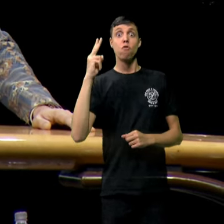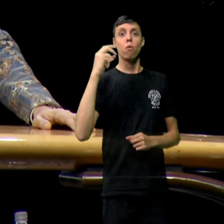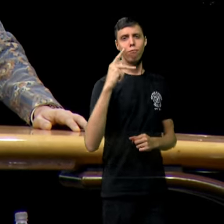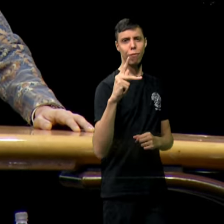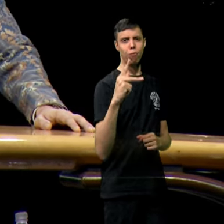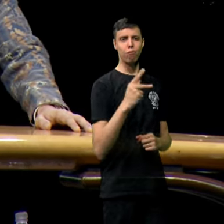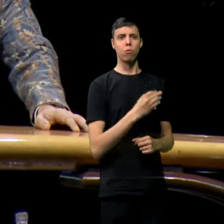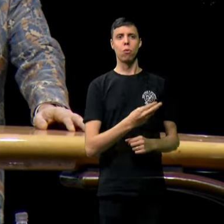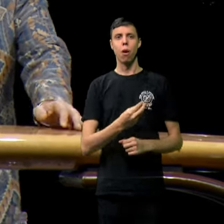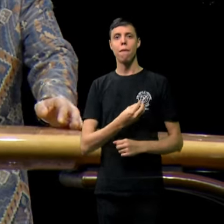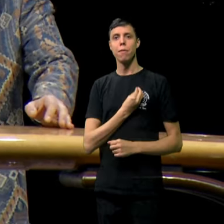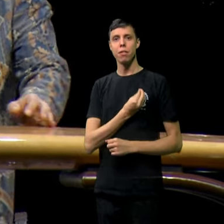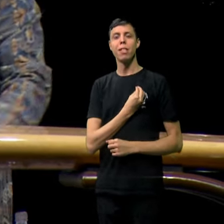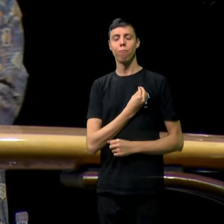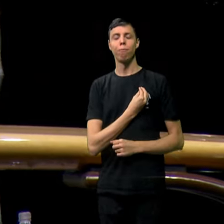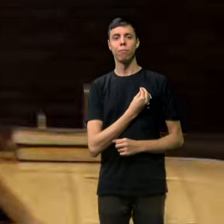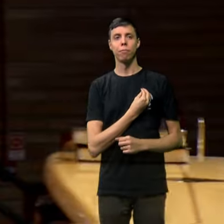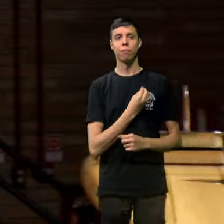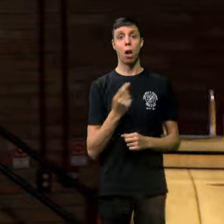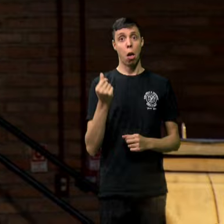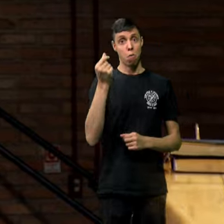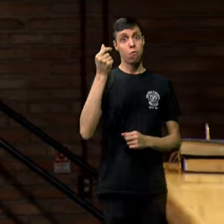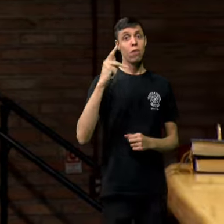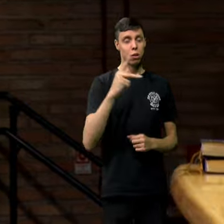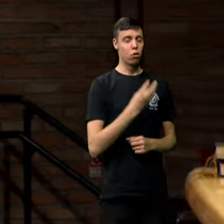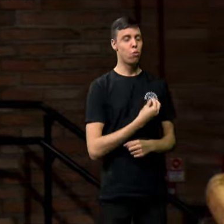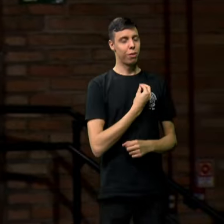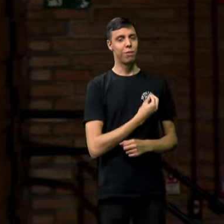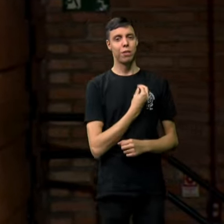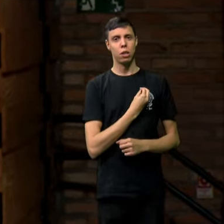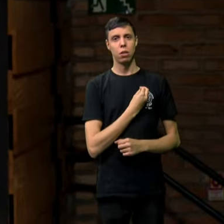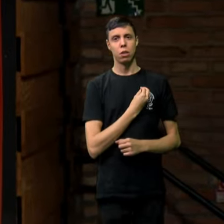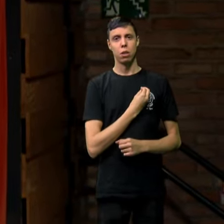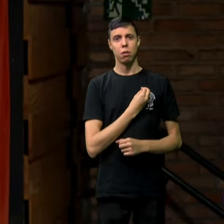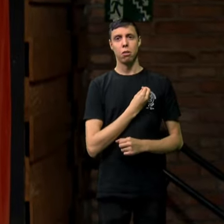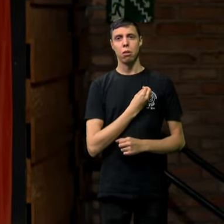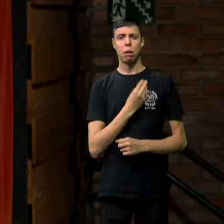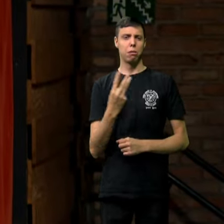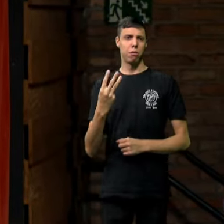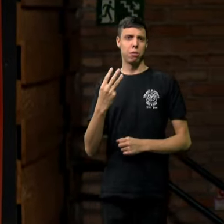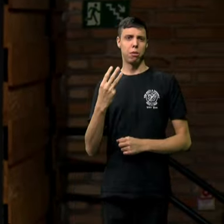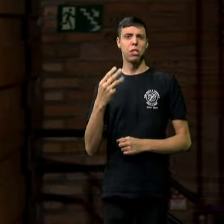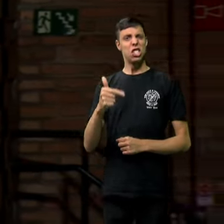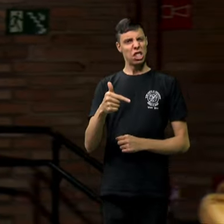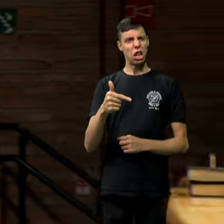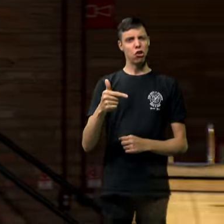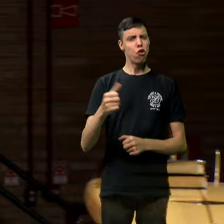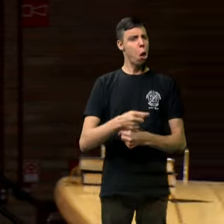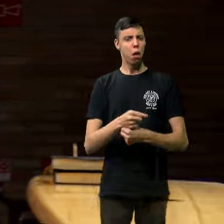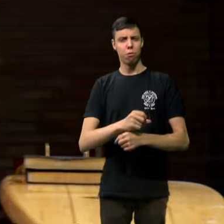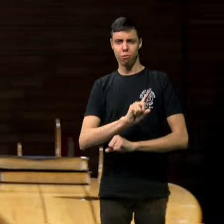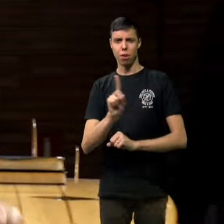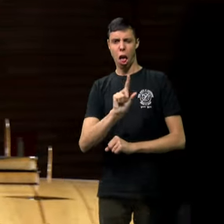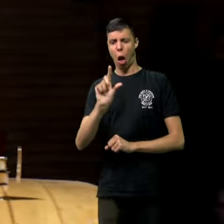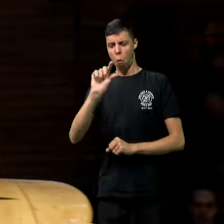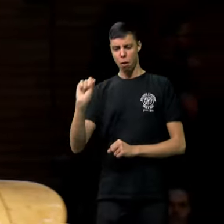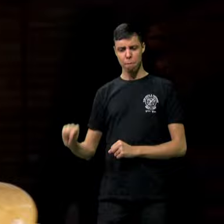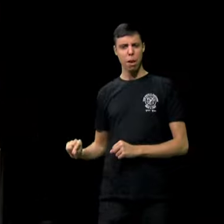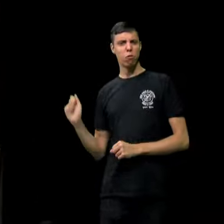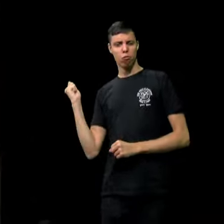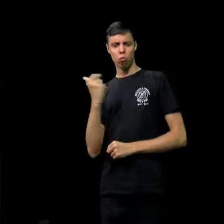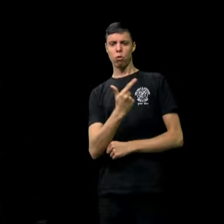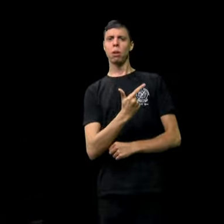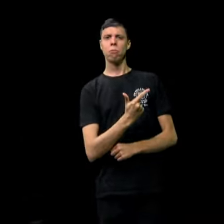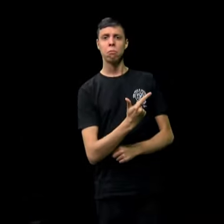É uma chance. O tempo você não vai ter 7 anos, vai ser bem menor. Nós vamos ter que correr, nos apressar